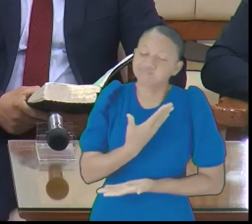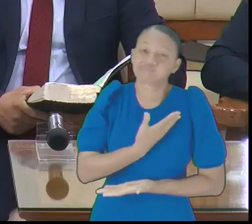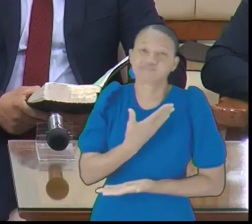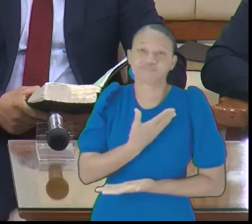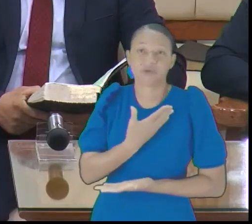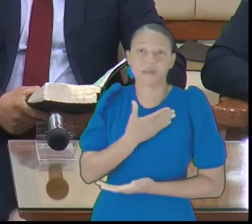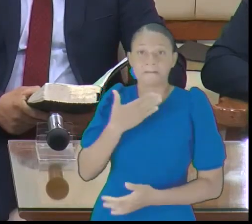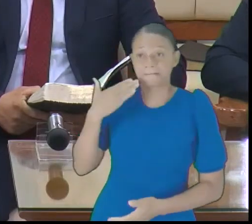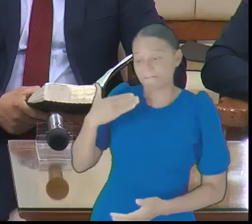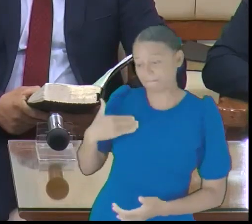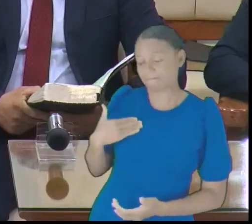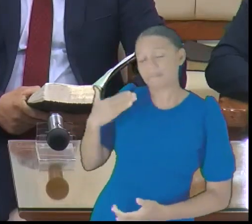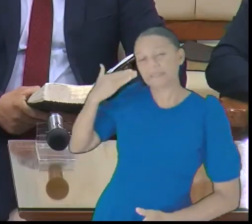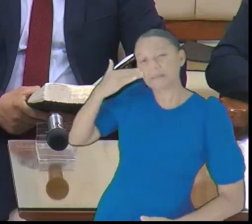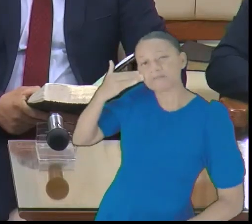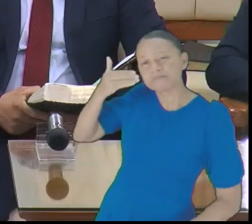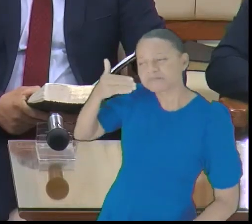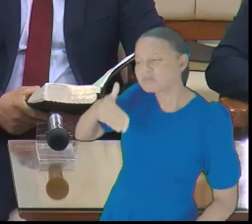seja provada.